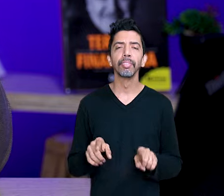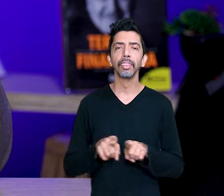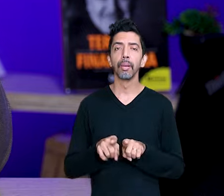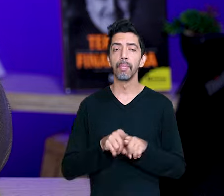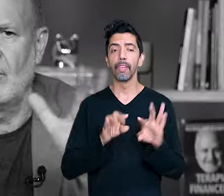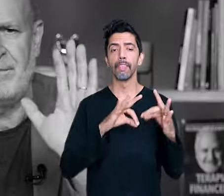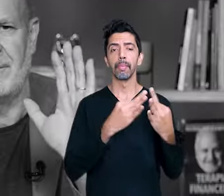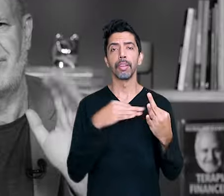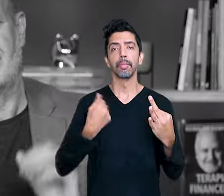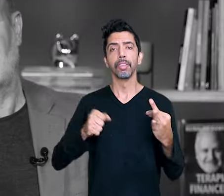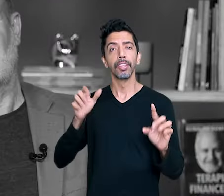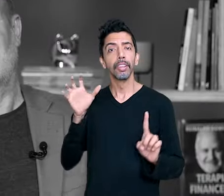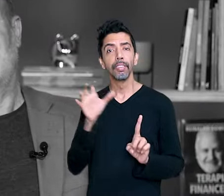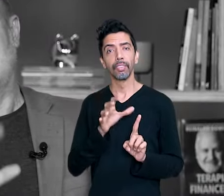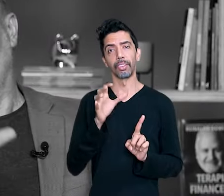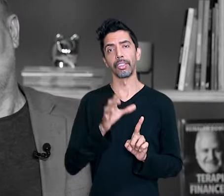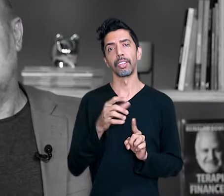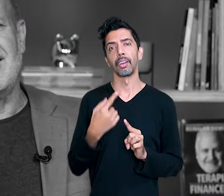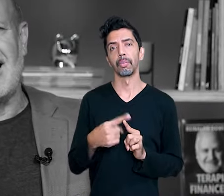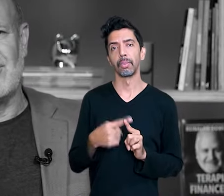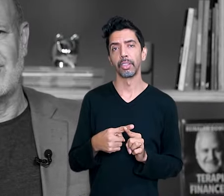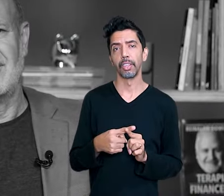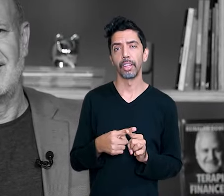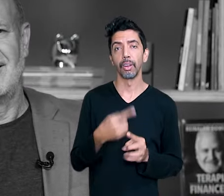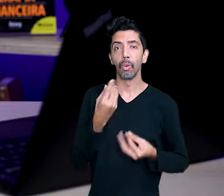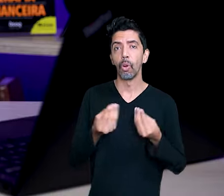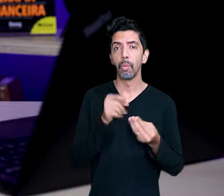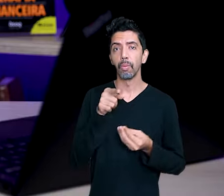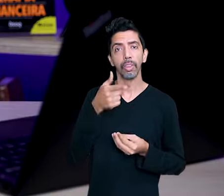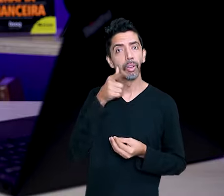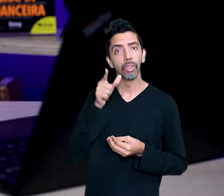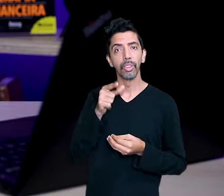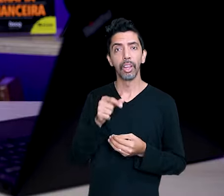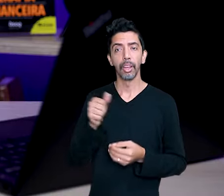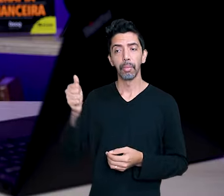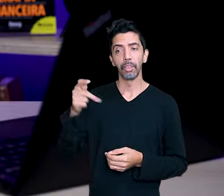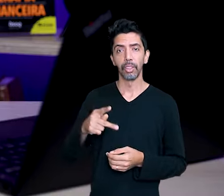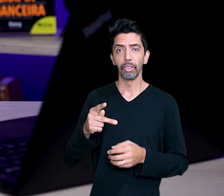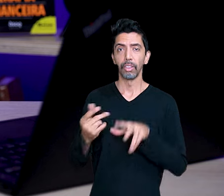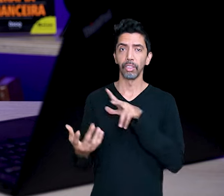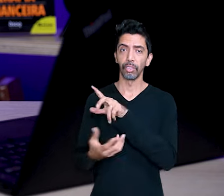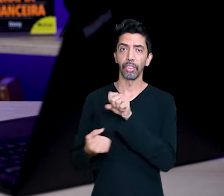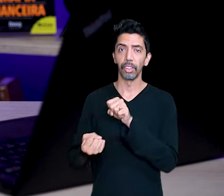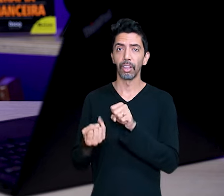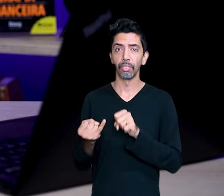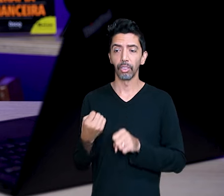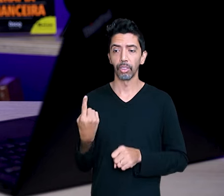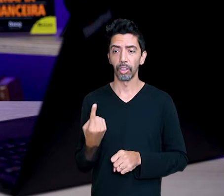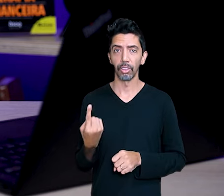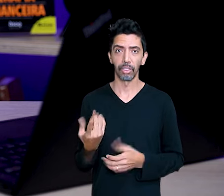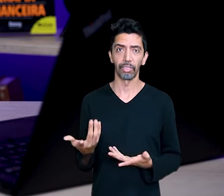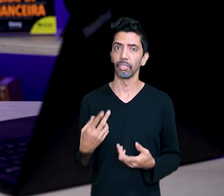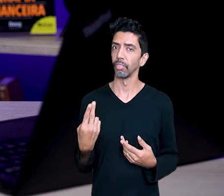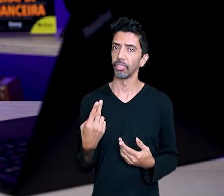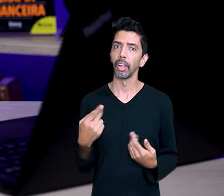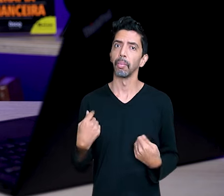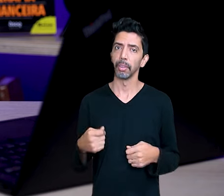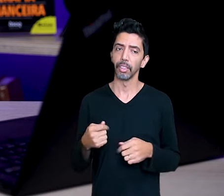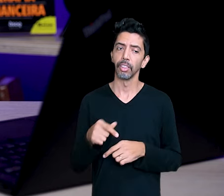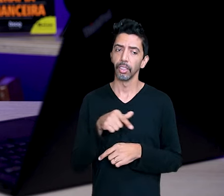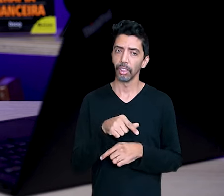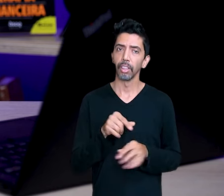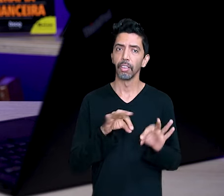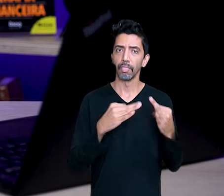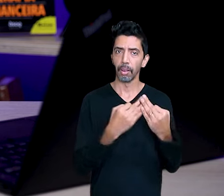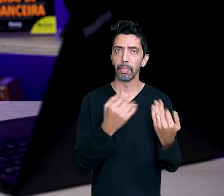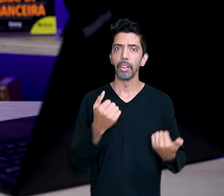aposentadoria sustentável. Opa! Peraí, não estou entendendo. Não existe independência financeira ou